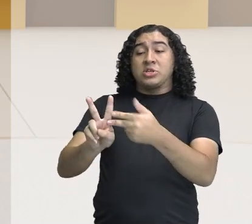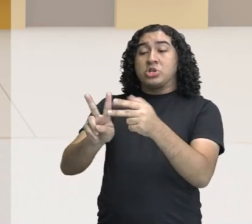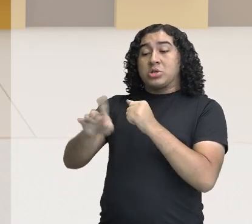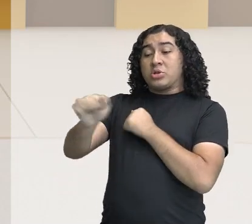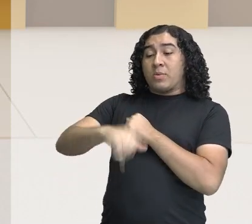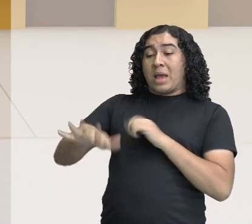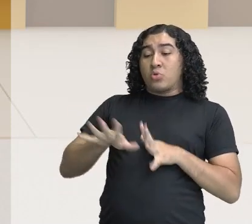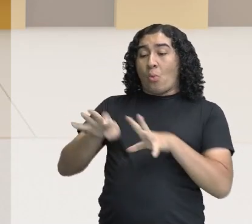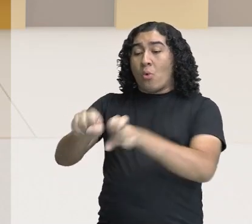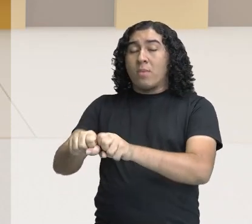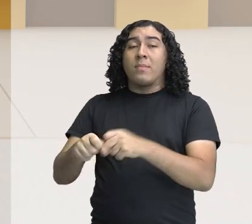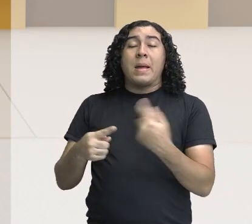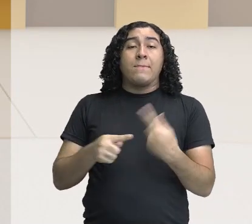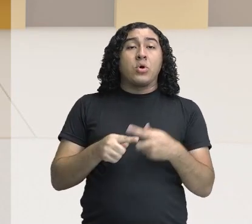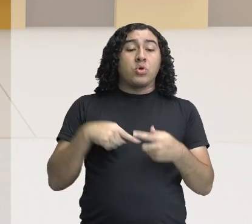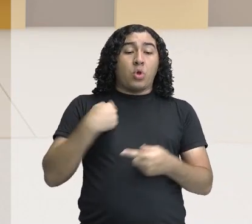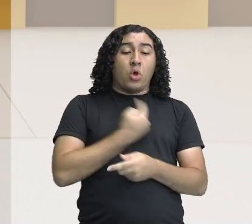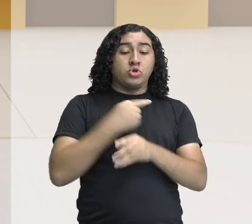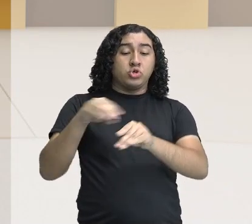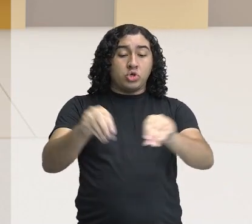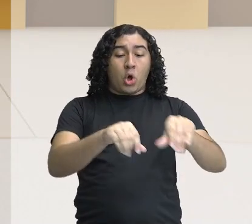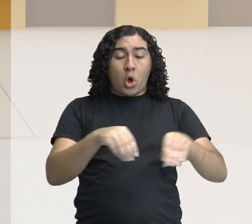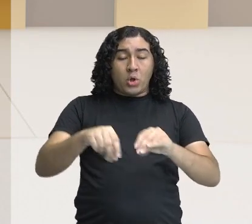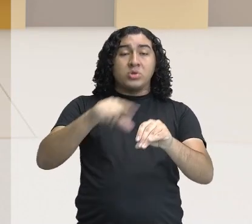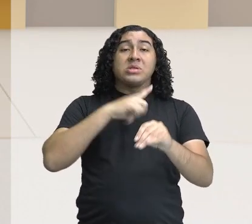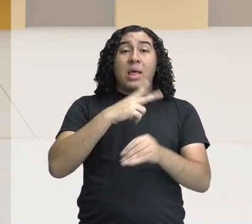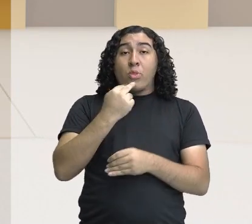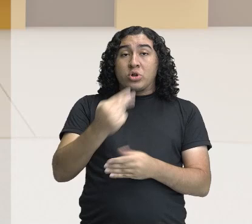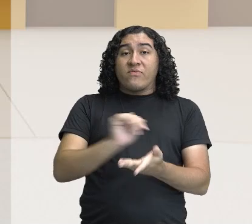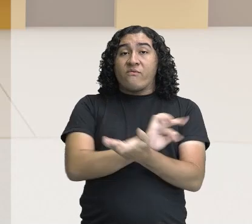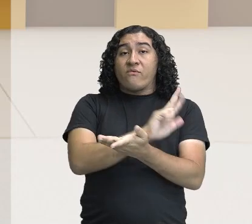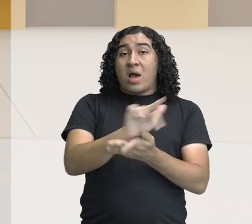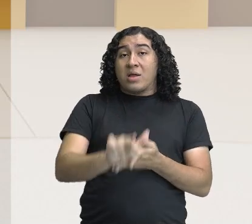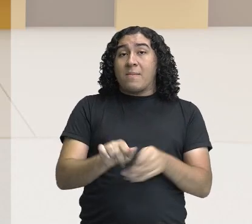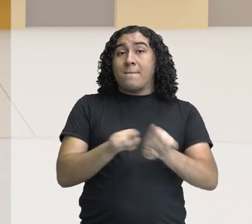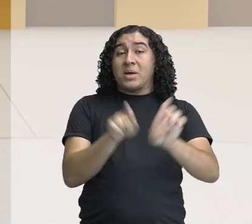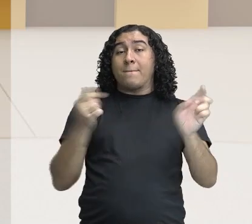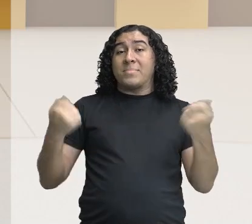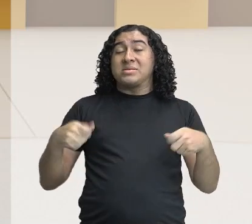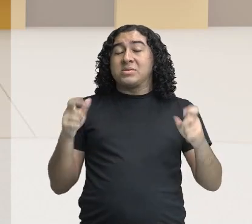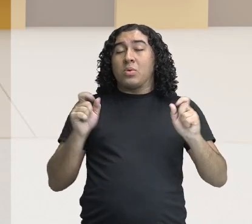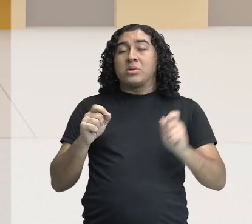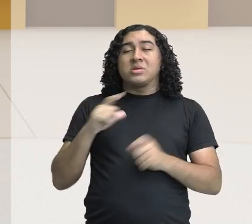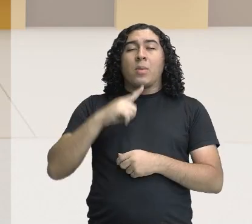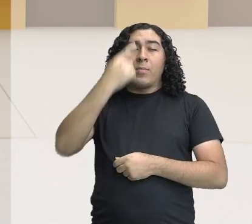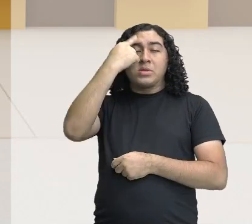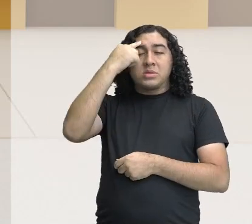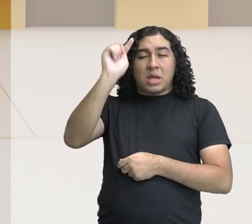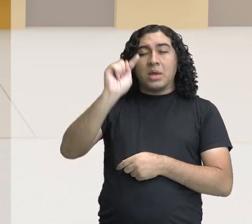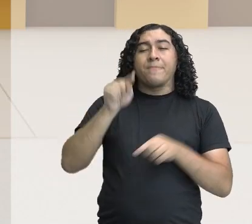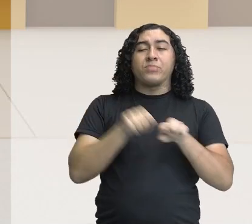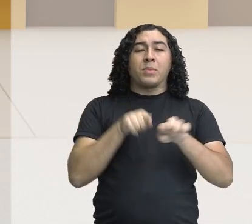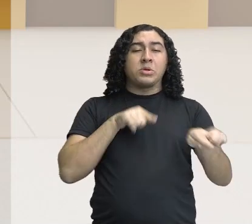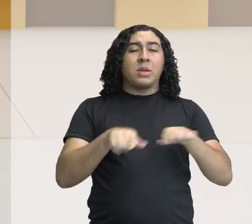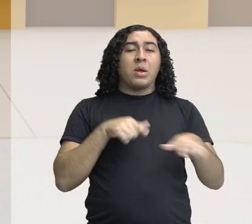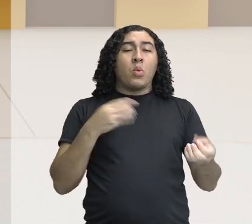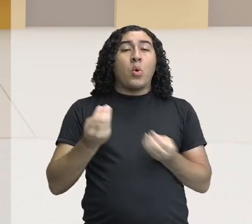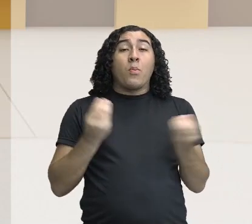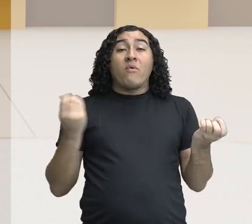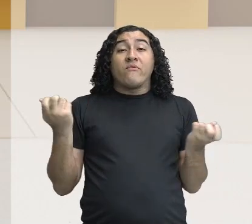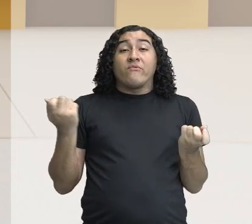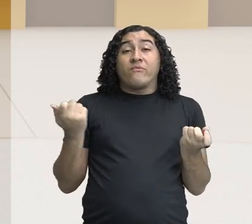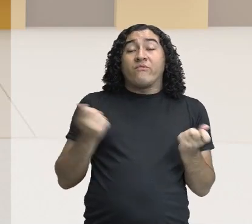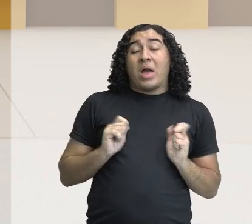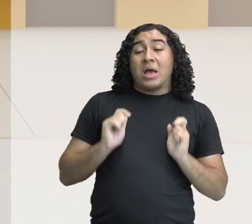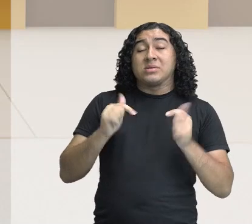Porque o nosso solo, ele é muito rico, sim, mas precisa, né, ter uma ideia, um trabalho de como fazer isso daí.